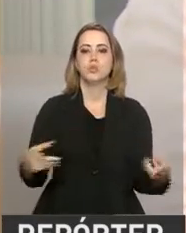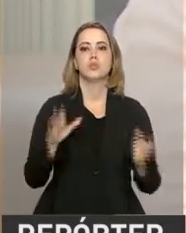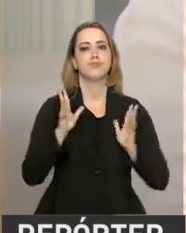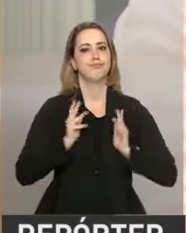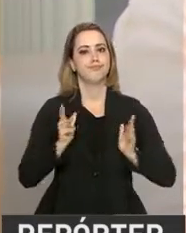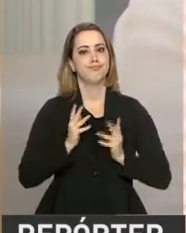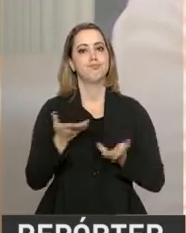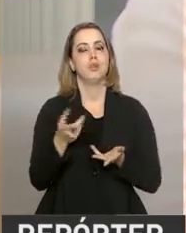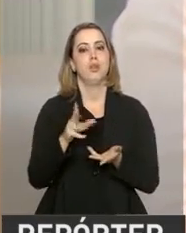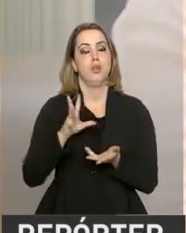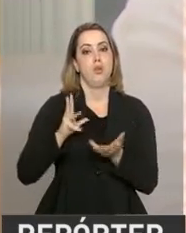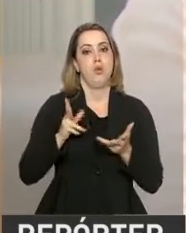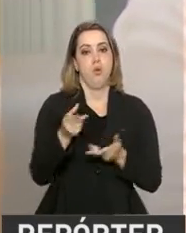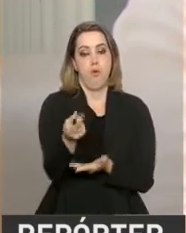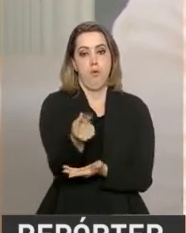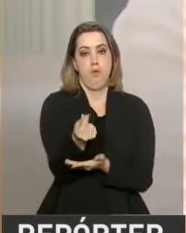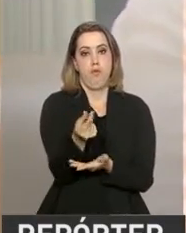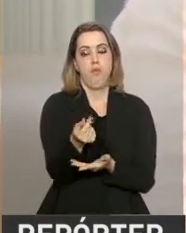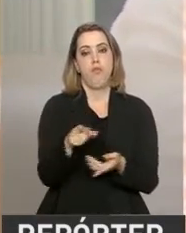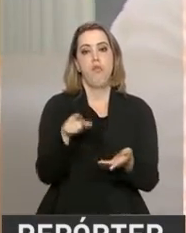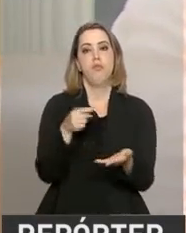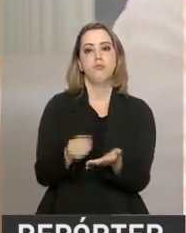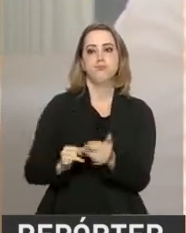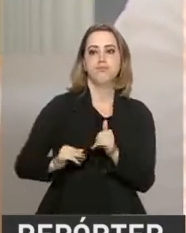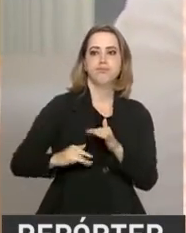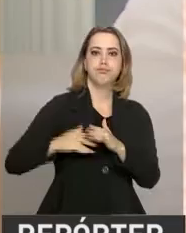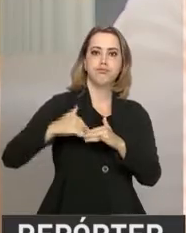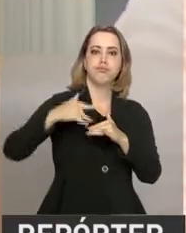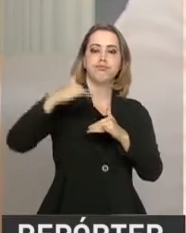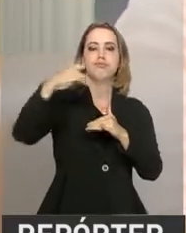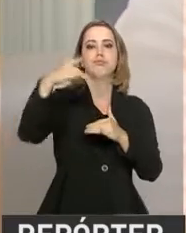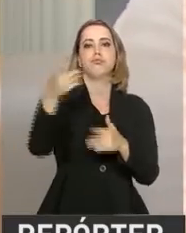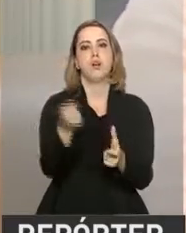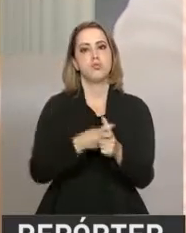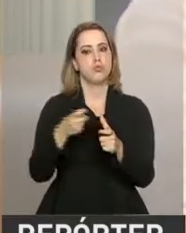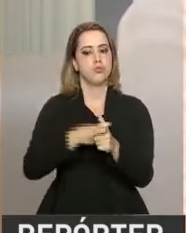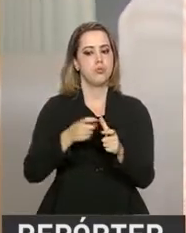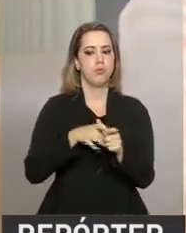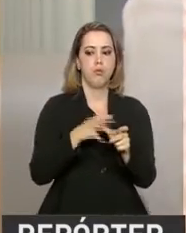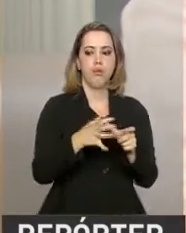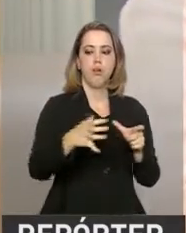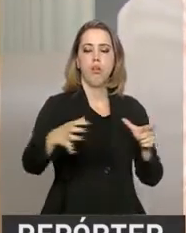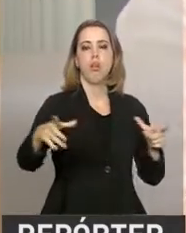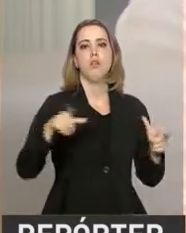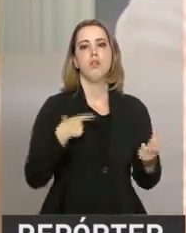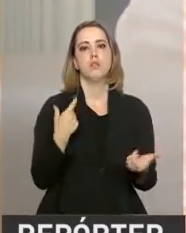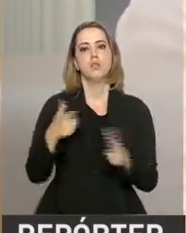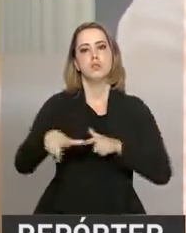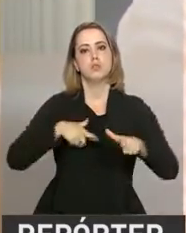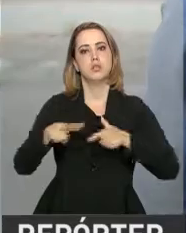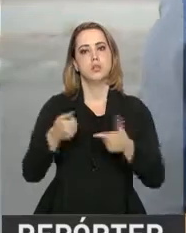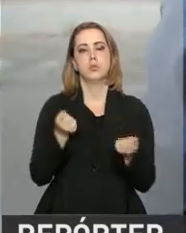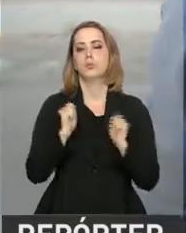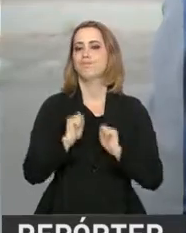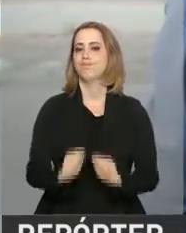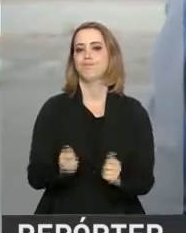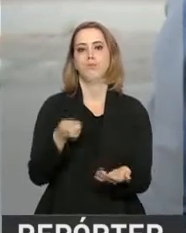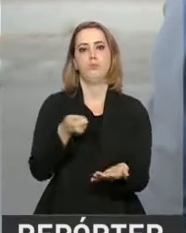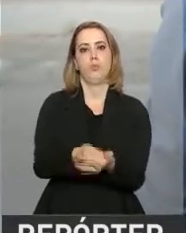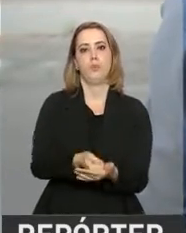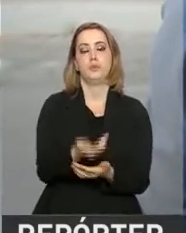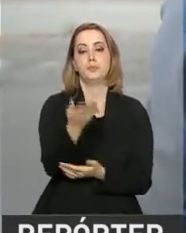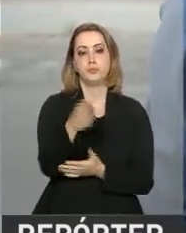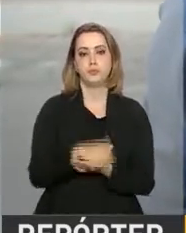valor superfaturado que ao longo do tempo vai formando uma dívida tão grande que o trabalhador com seu salário não consegue quitar. Só nos